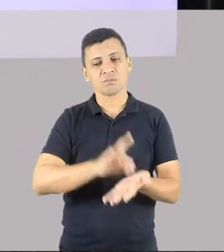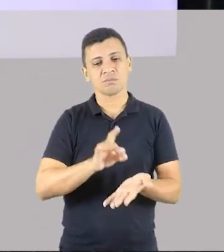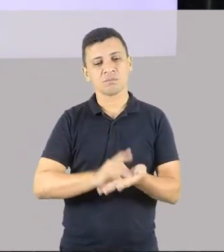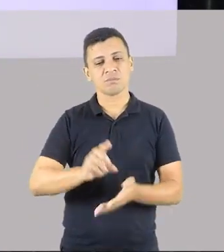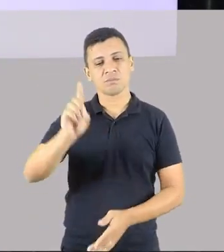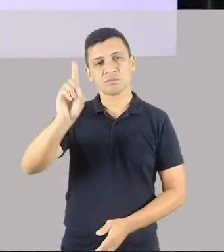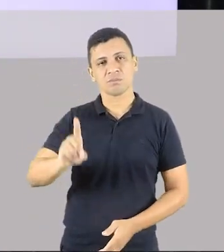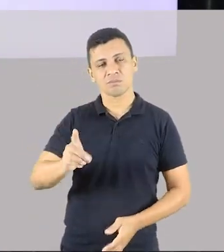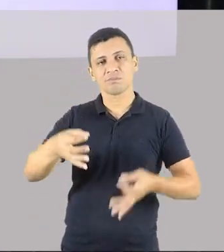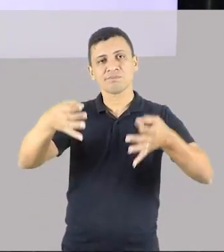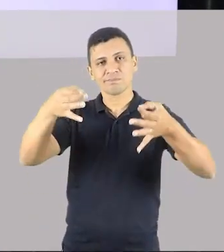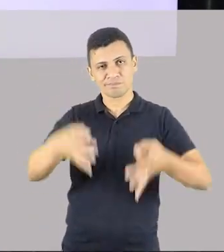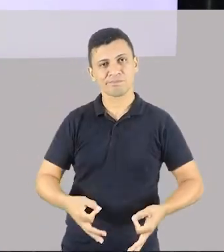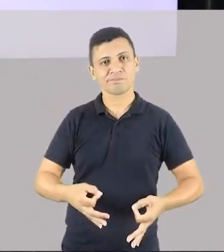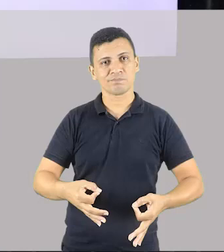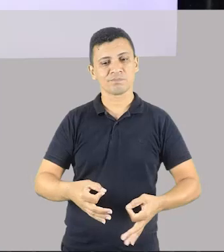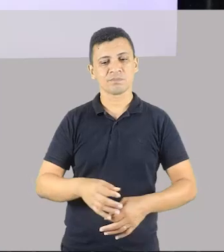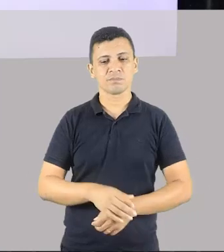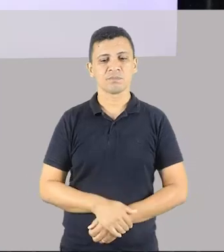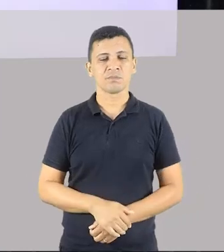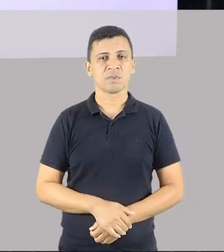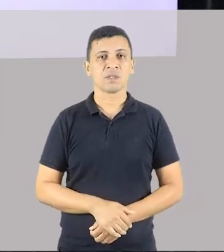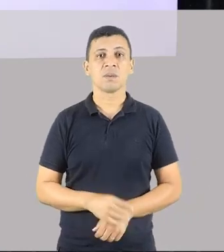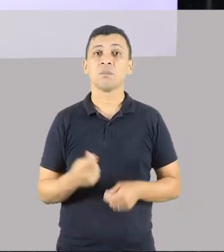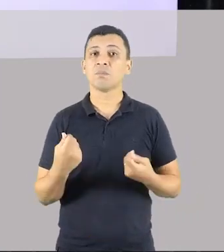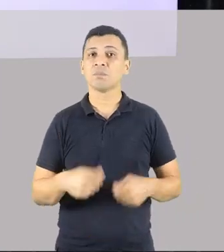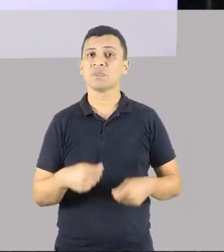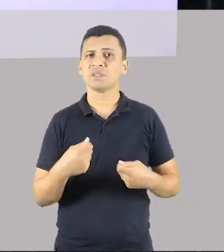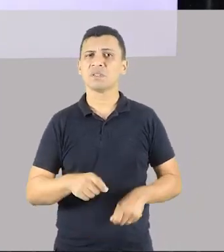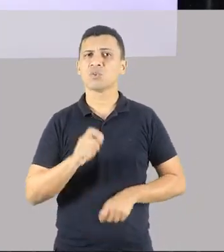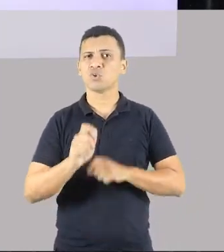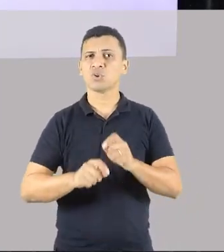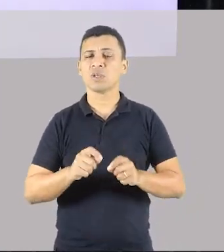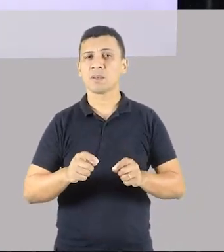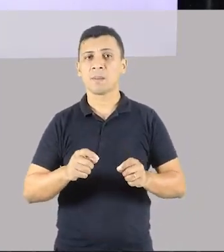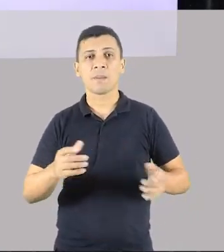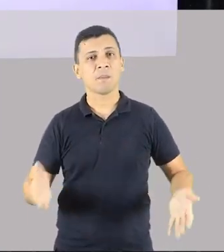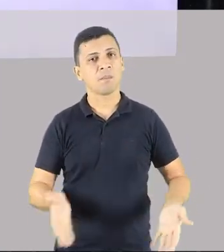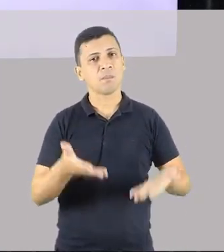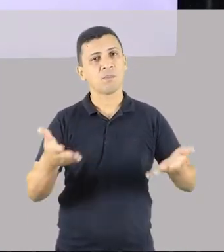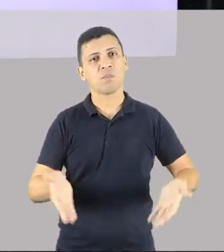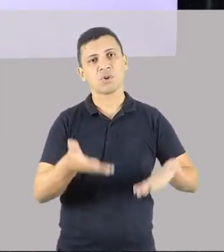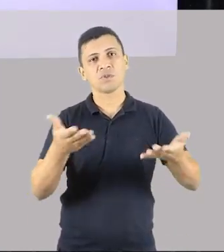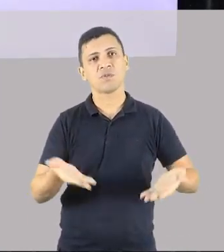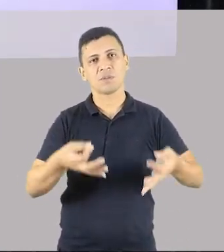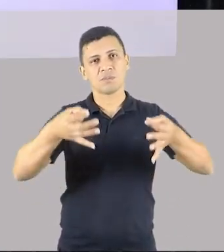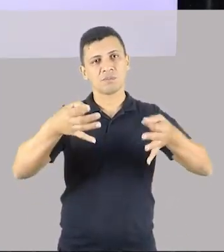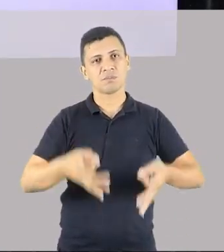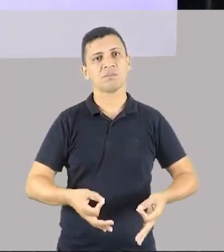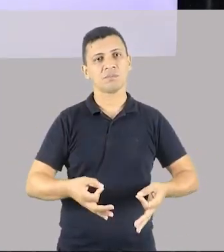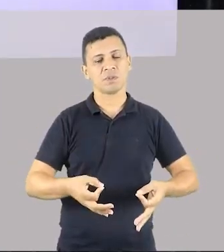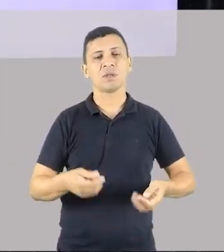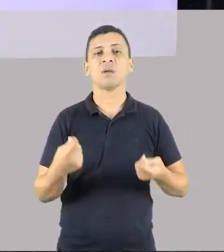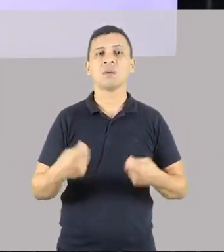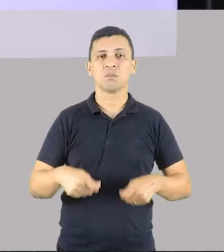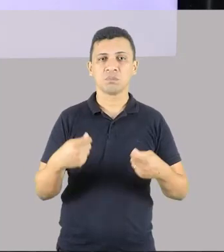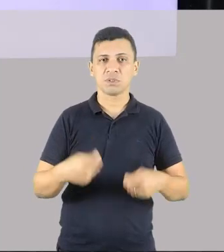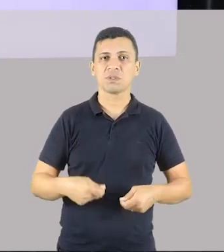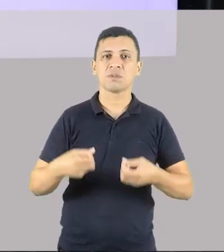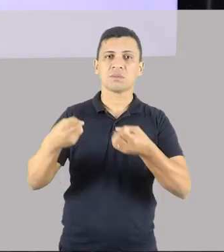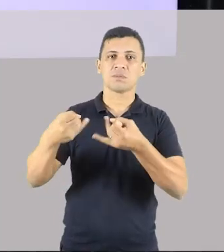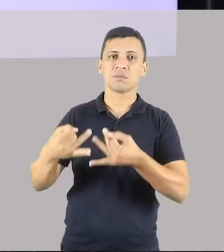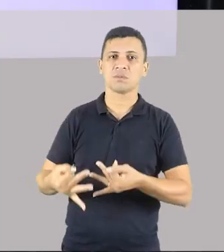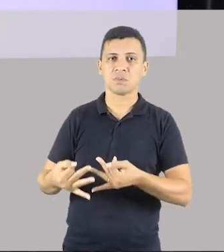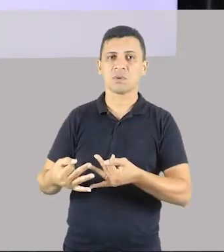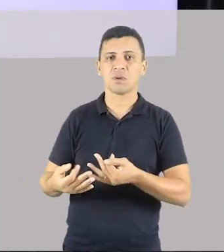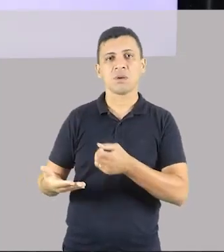determinem as decisões. Ou seja, o processo administrativo precisa motivar a decisão, precisa justificar, com base